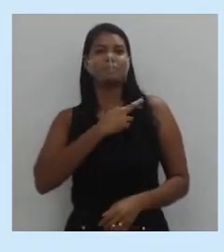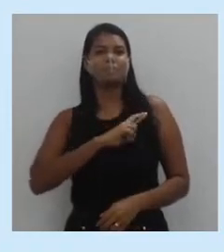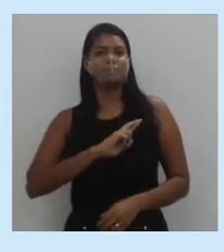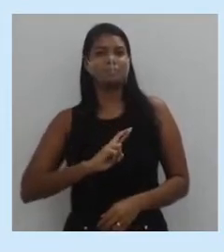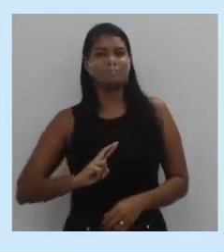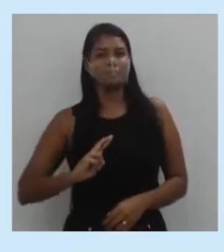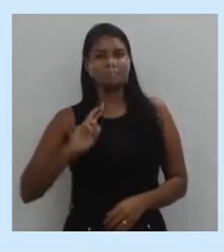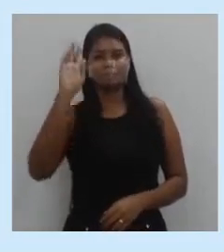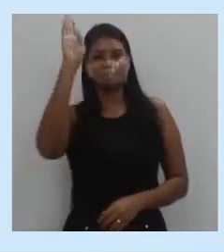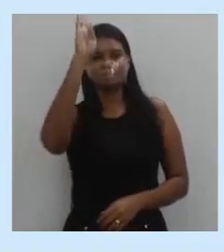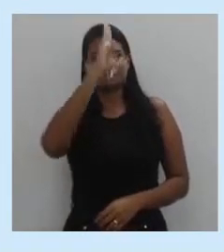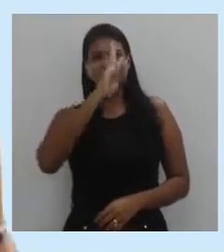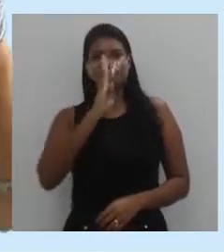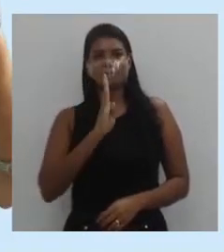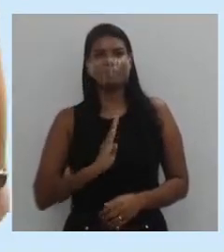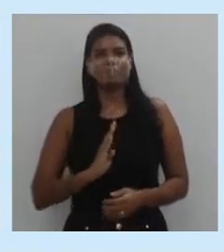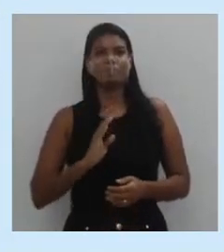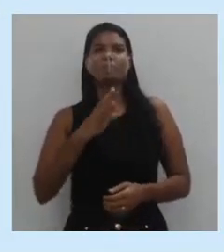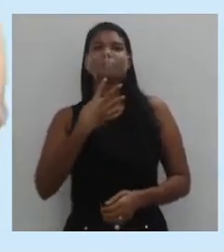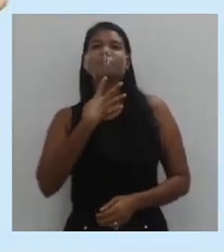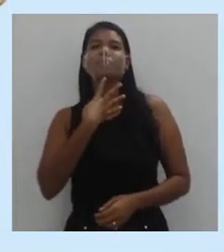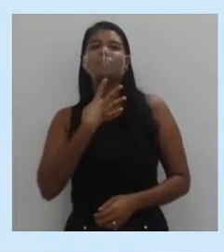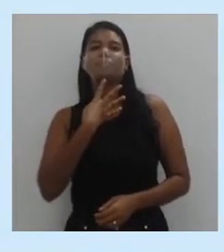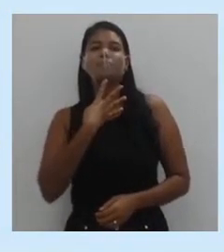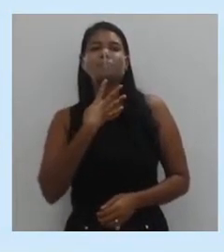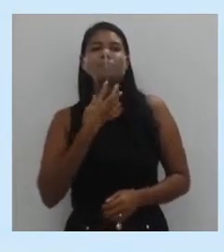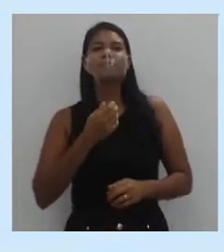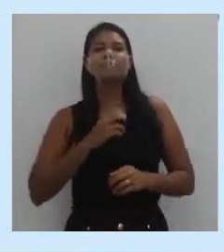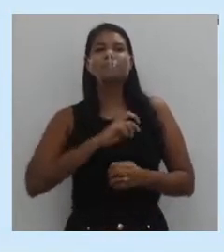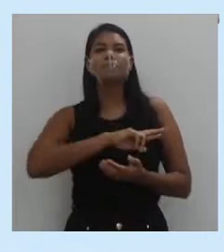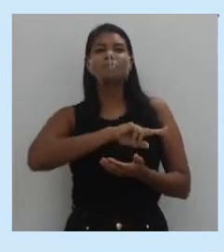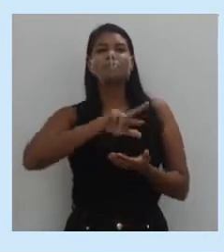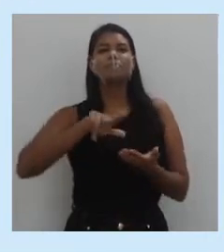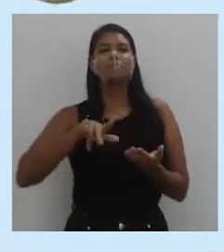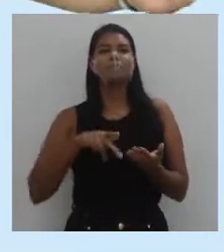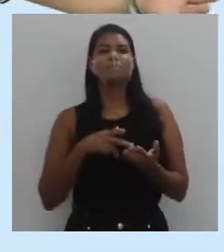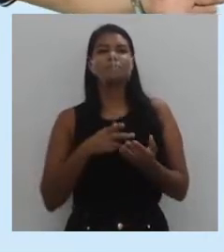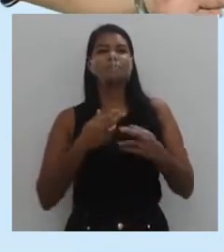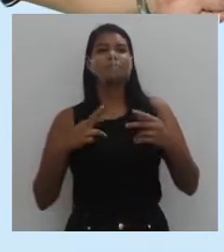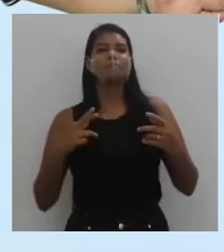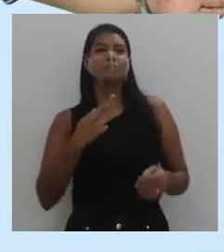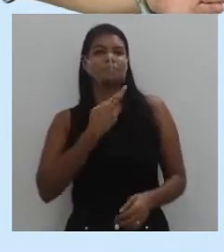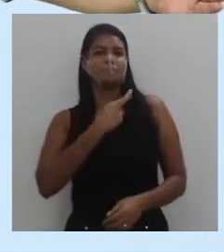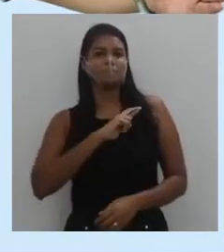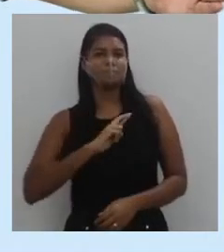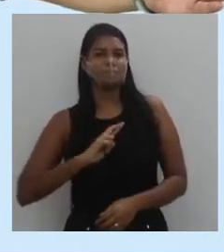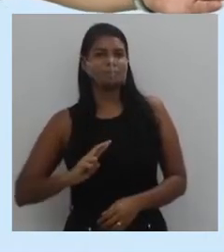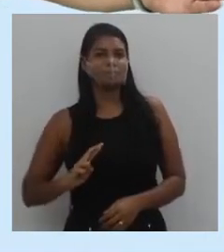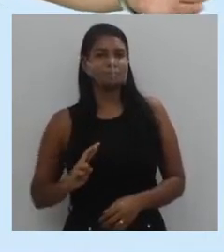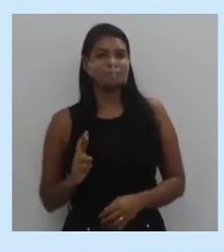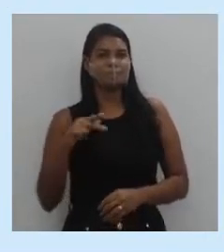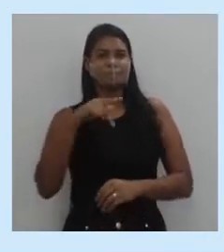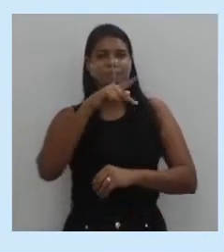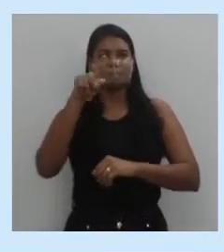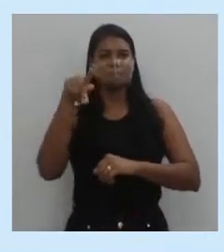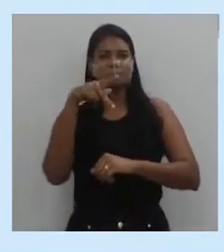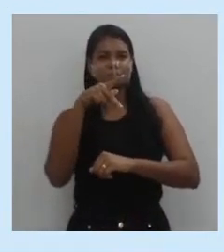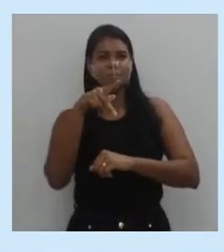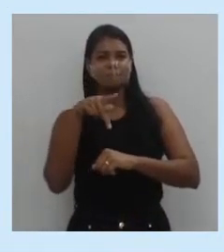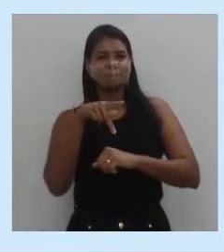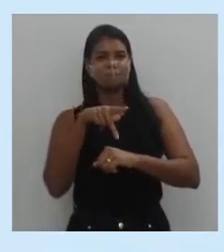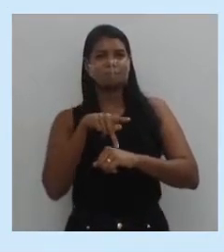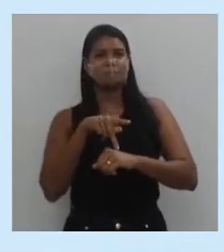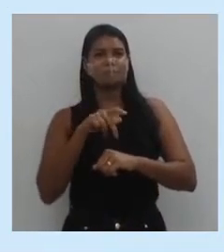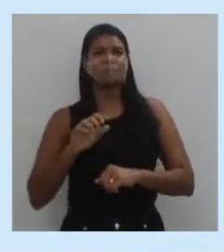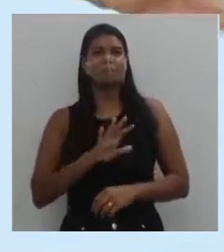diversidade religiosa no Brasil. Vamos conhecer as diversas tradições religiosas deste